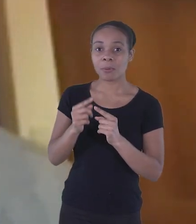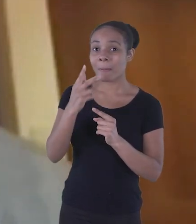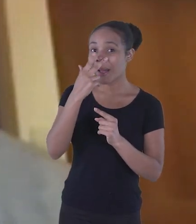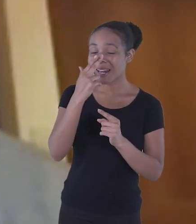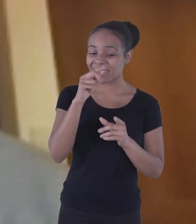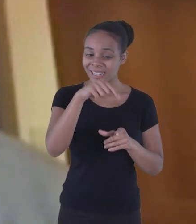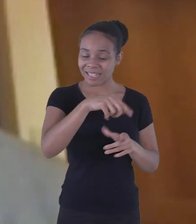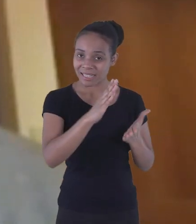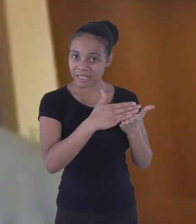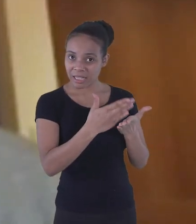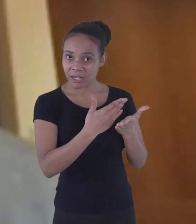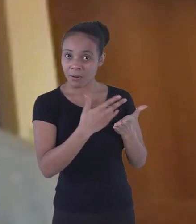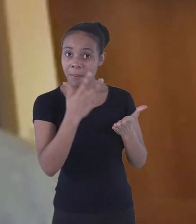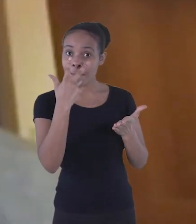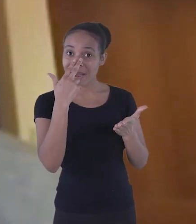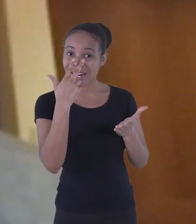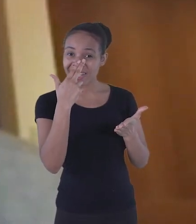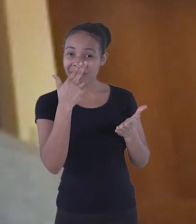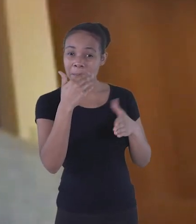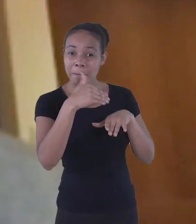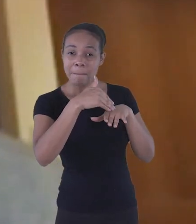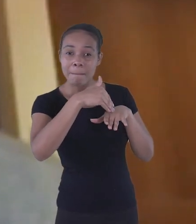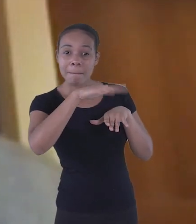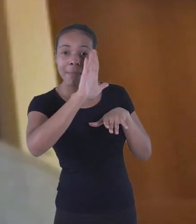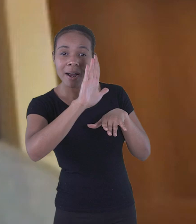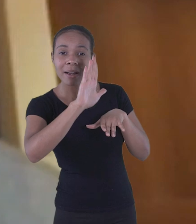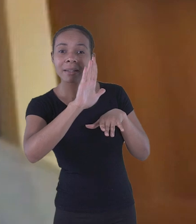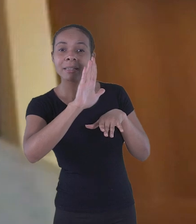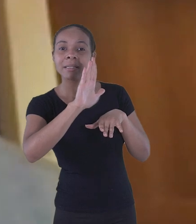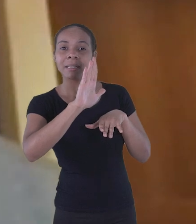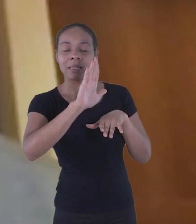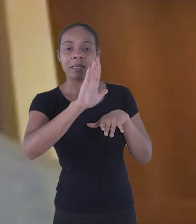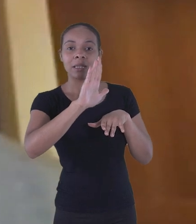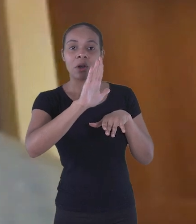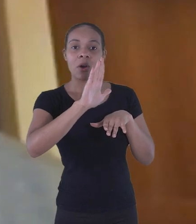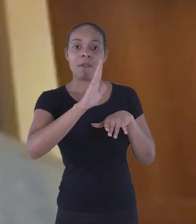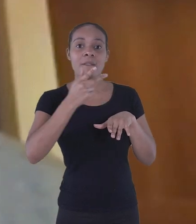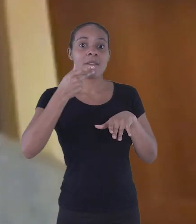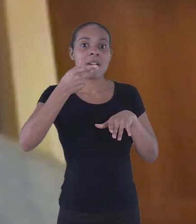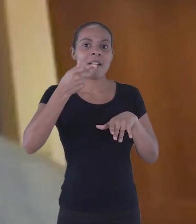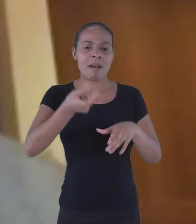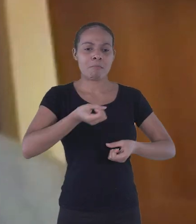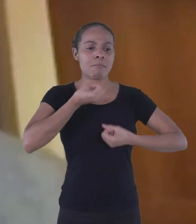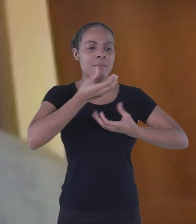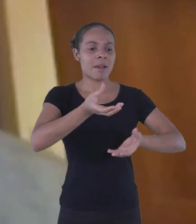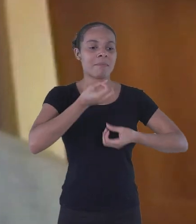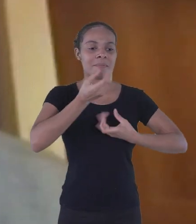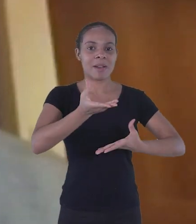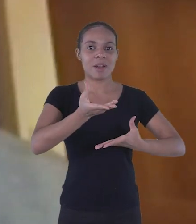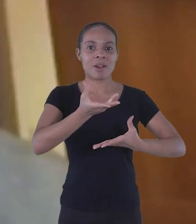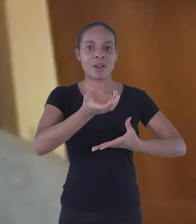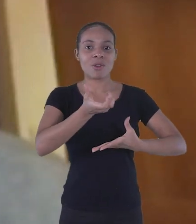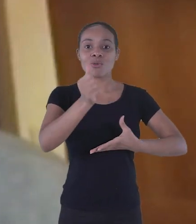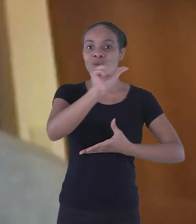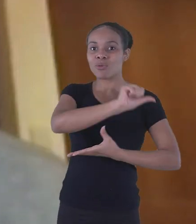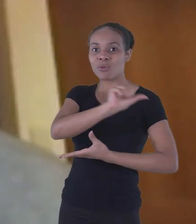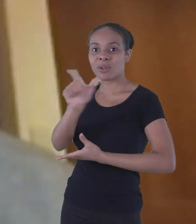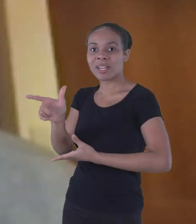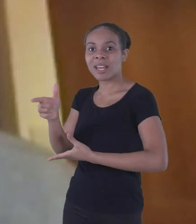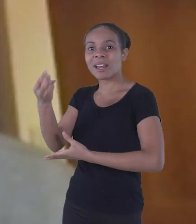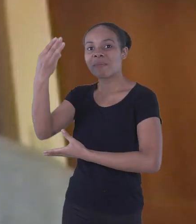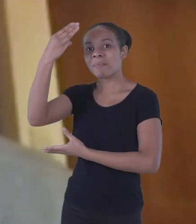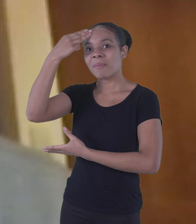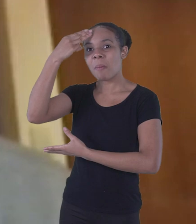você e o Roberto Pompeu, que foi quem me disse isso, de alguma forma acertam também na